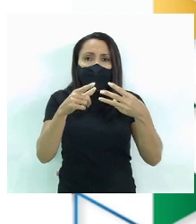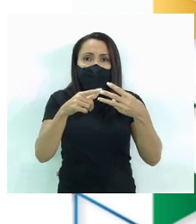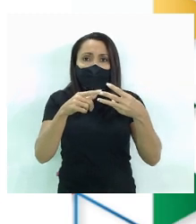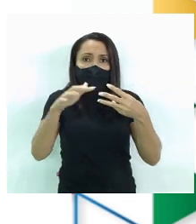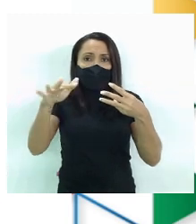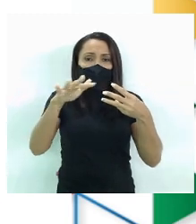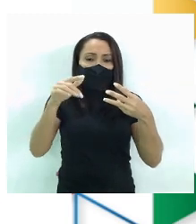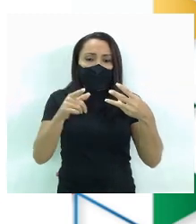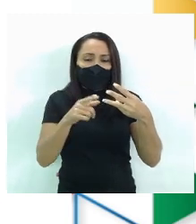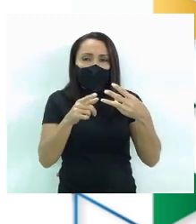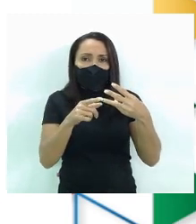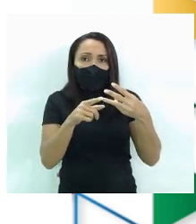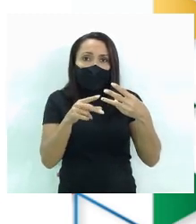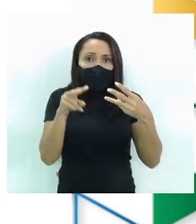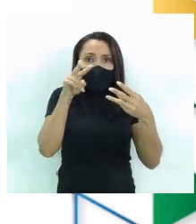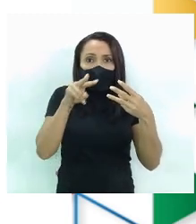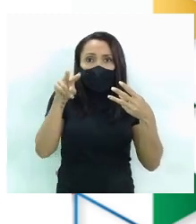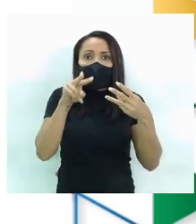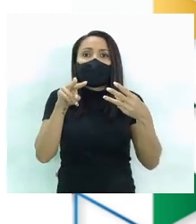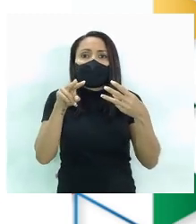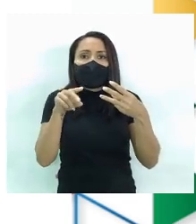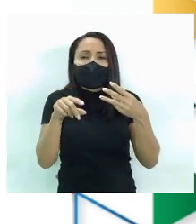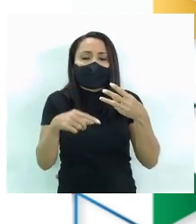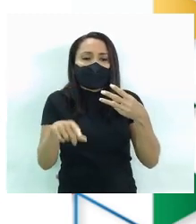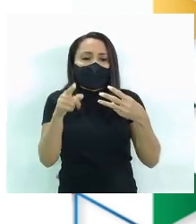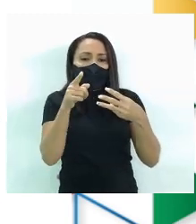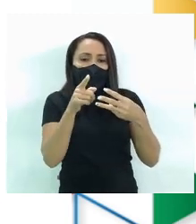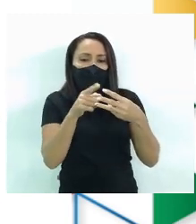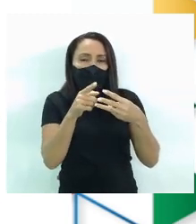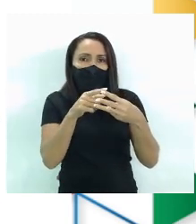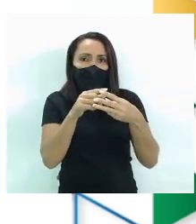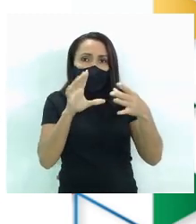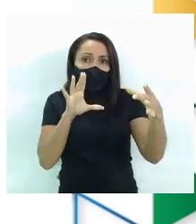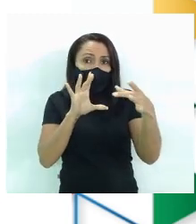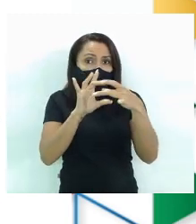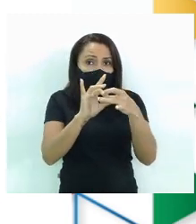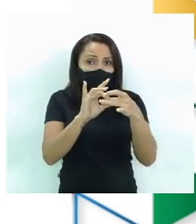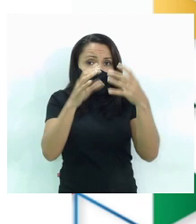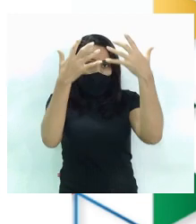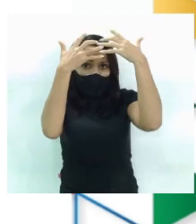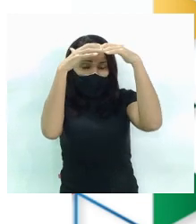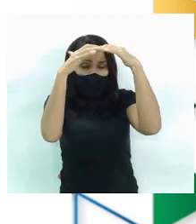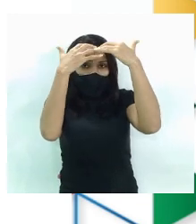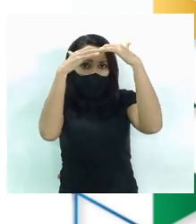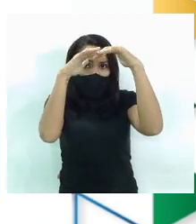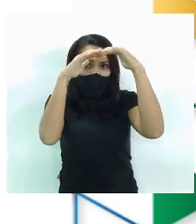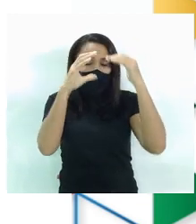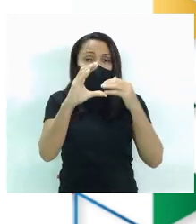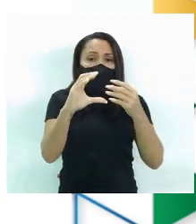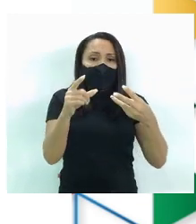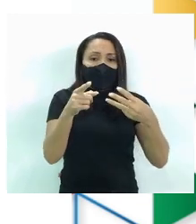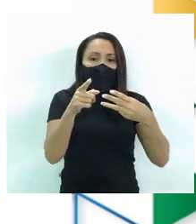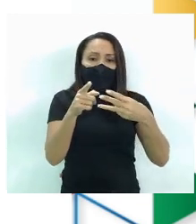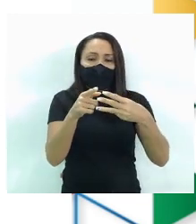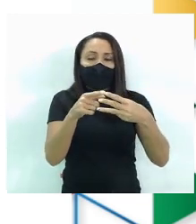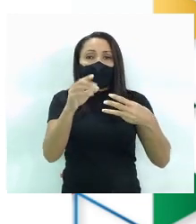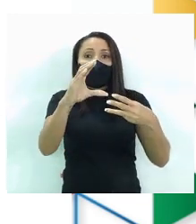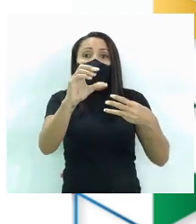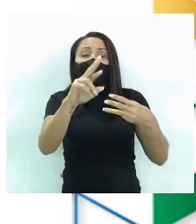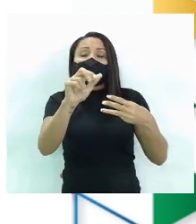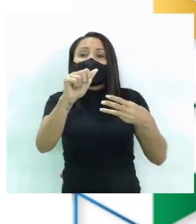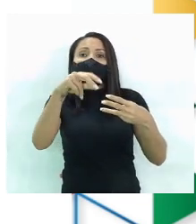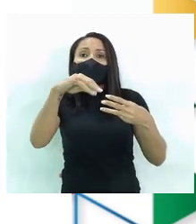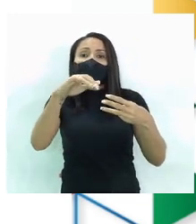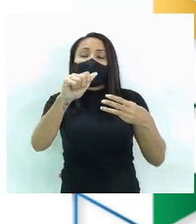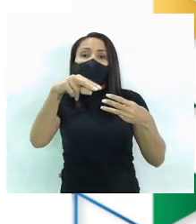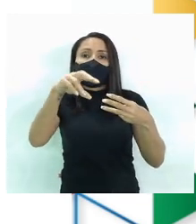e os mistos. Tá certo? Os nervos que se ligam ao encéfalo são chamados nervos cranianos. Os que se ligam à